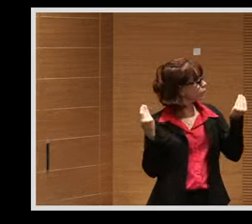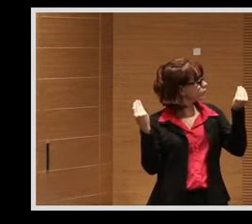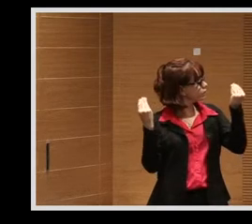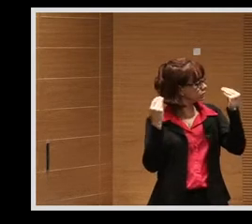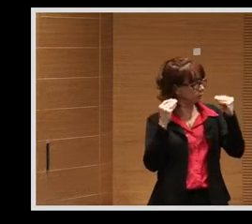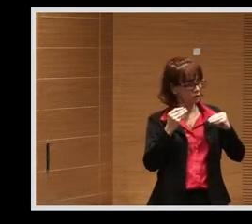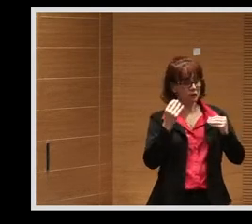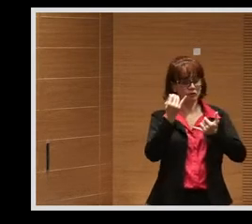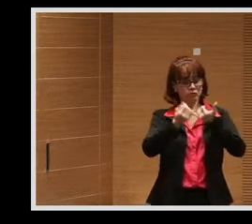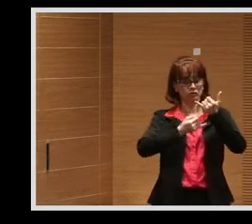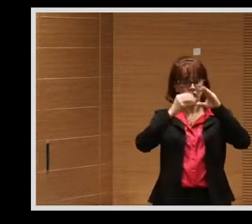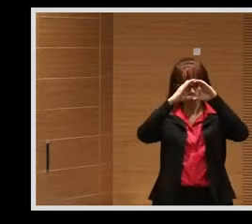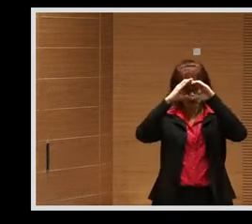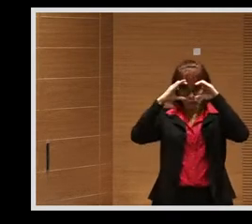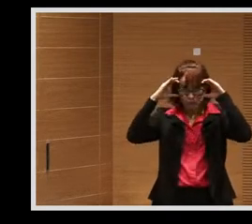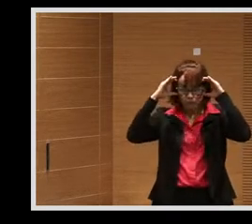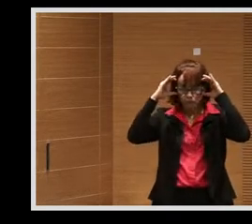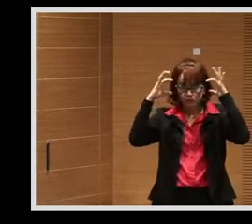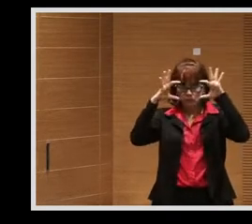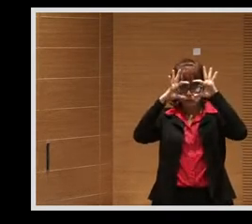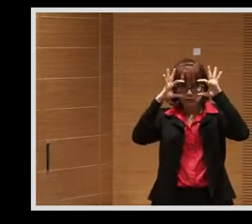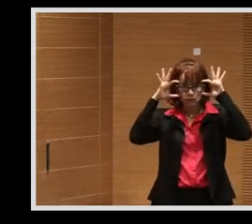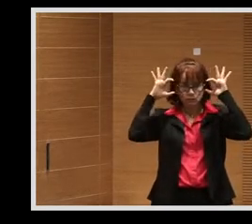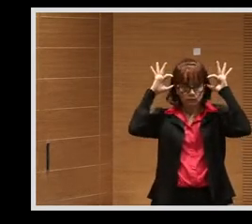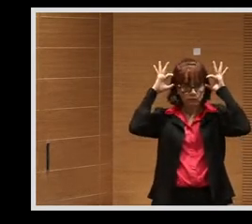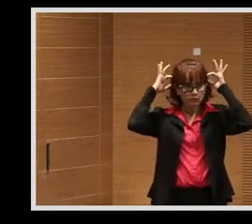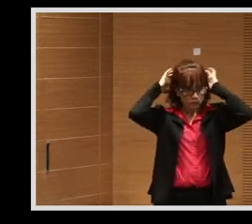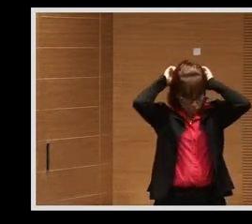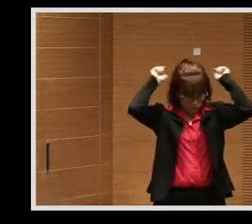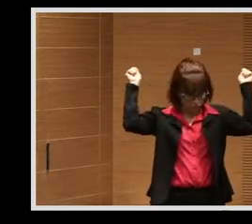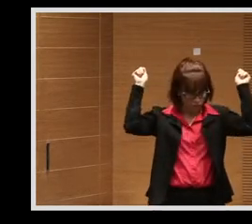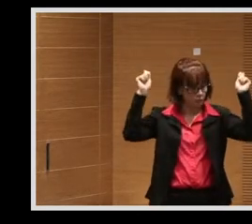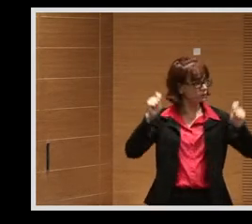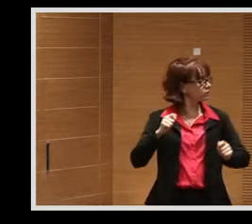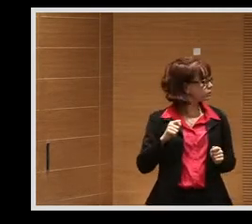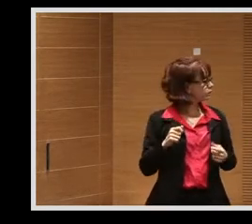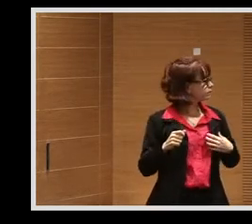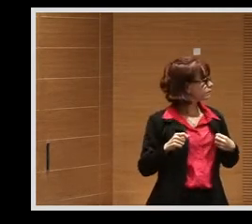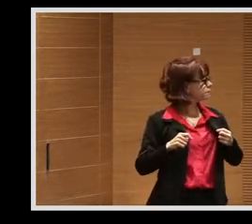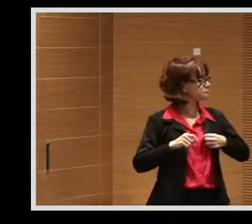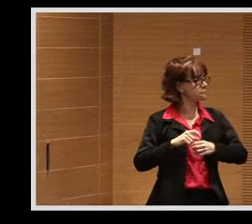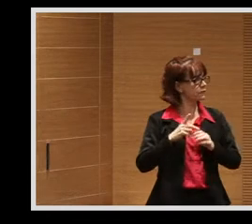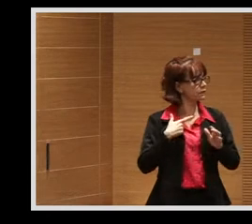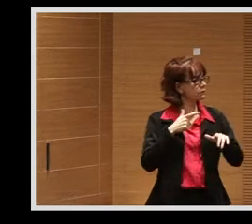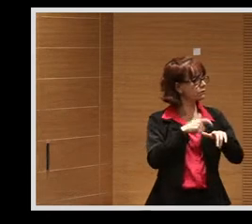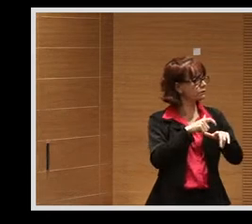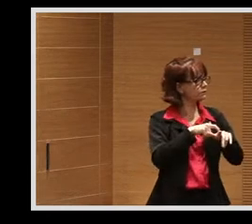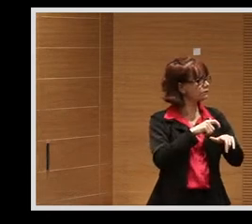vendas aí. Como é que está meu tempo, Cecília? Está tranquilo? Tem mais uns minutinhos? Sim. Tenho, né?